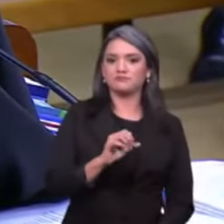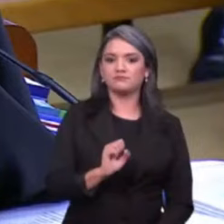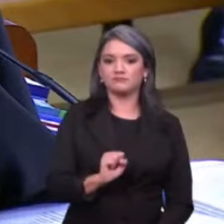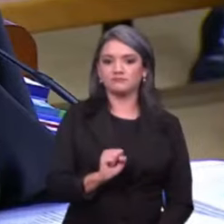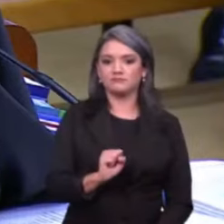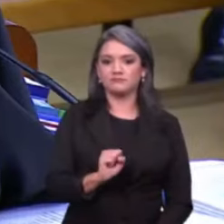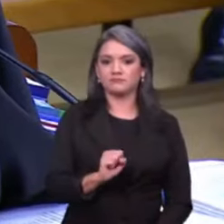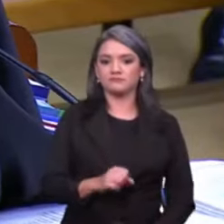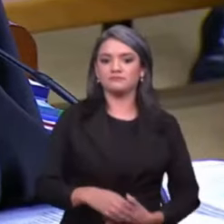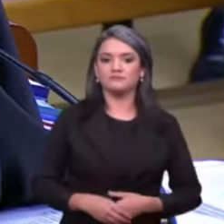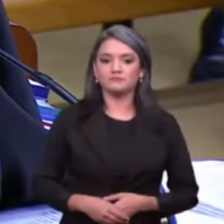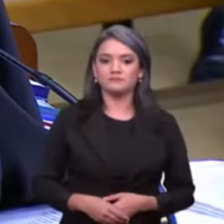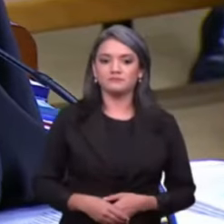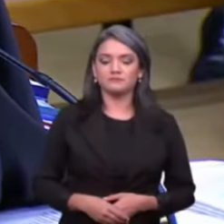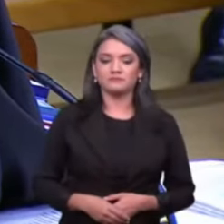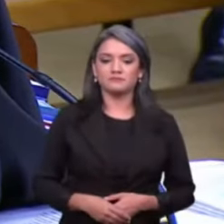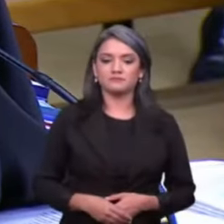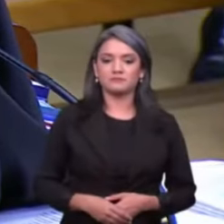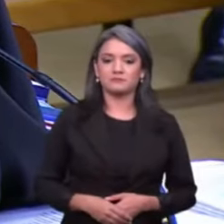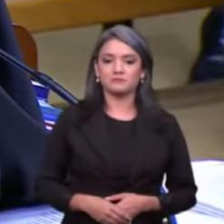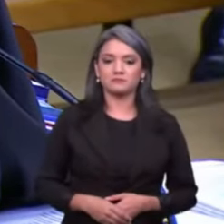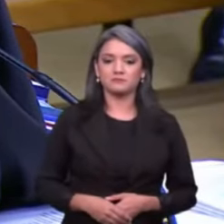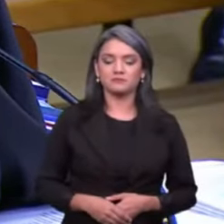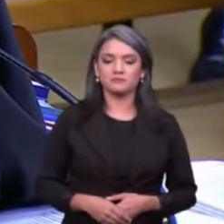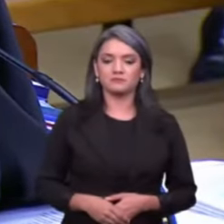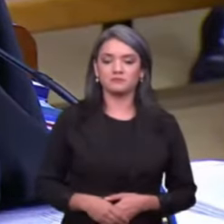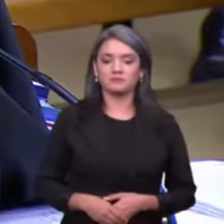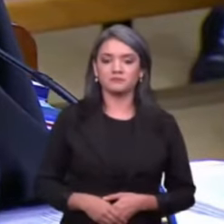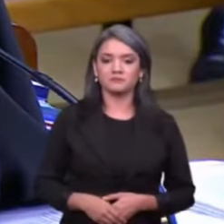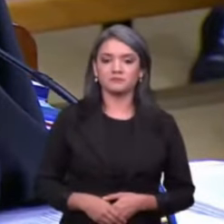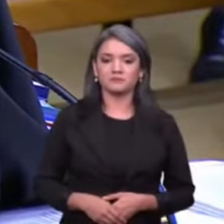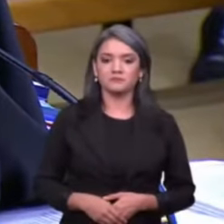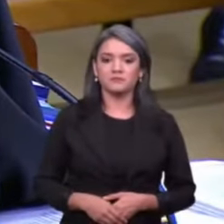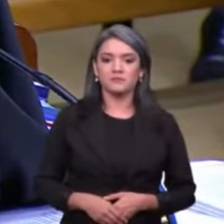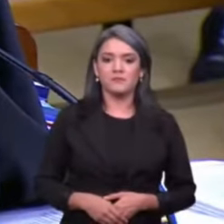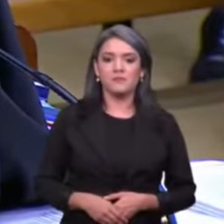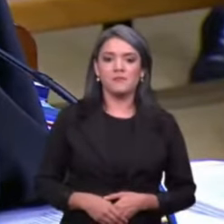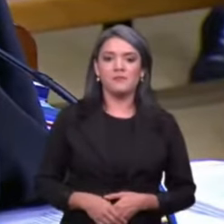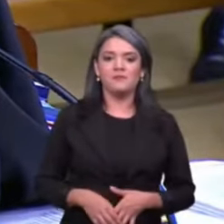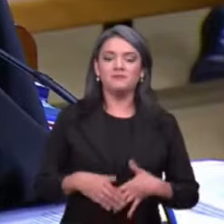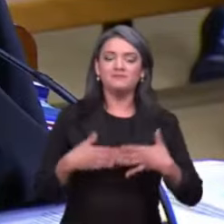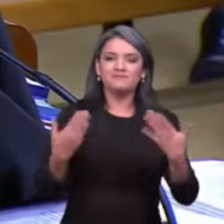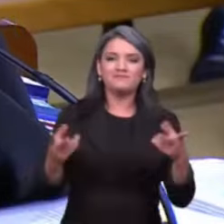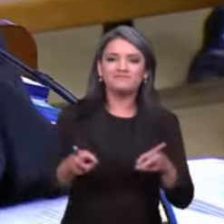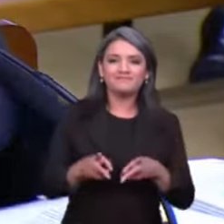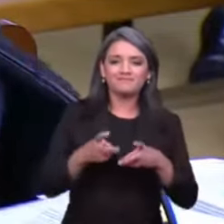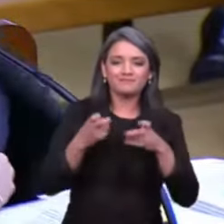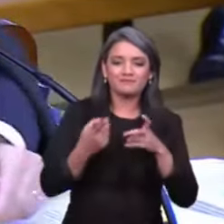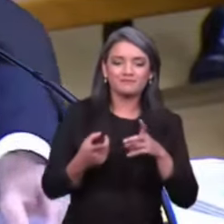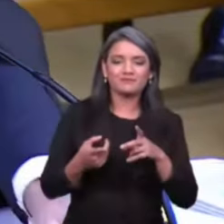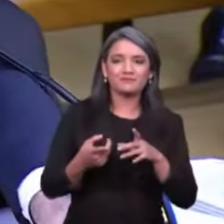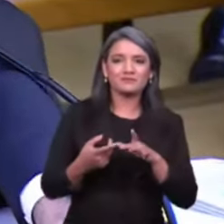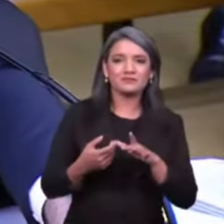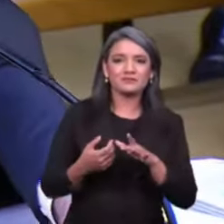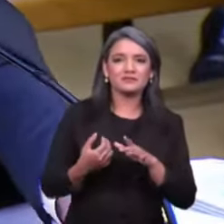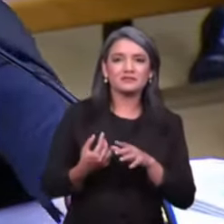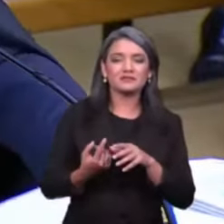Ou seja, o único efeito que eu entendo plausível dessa